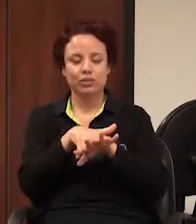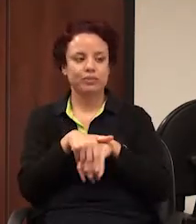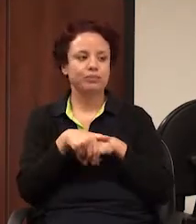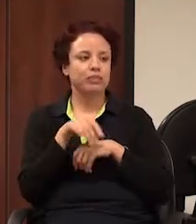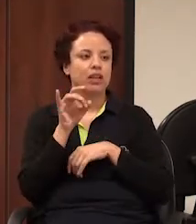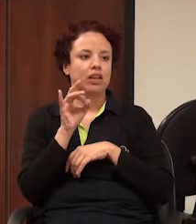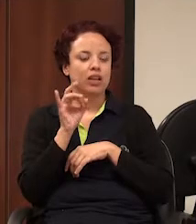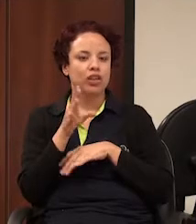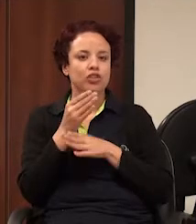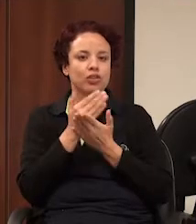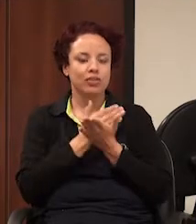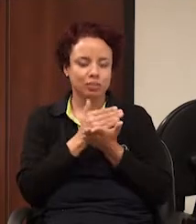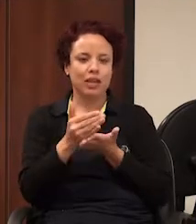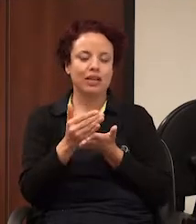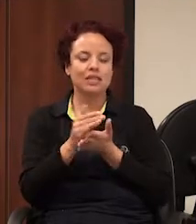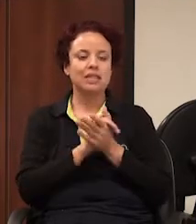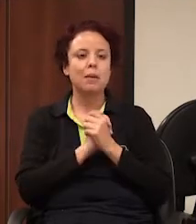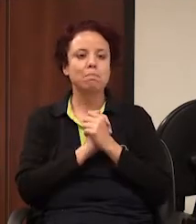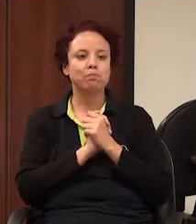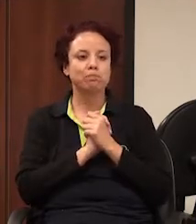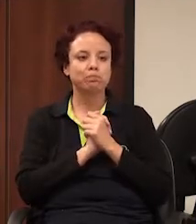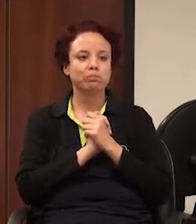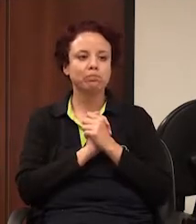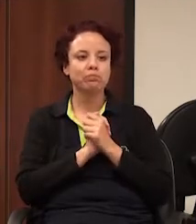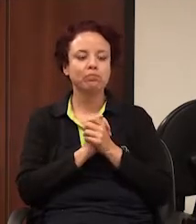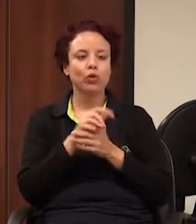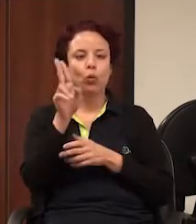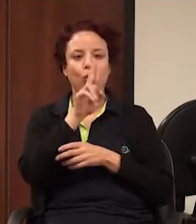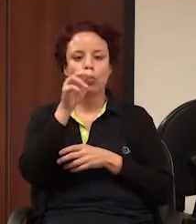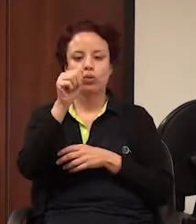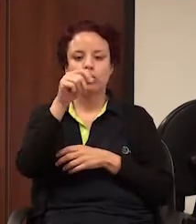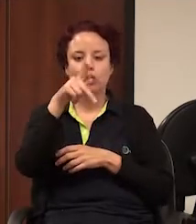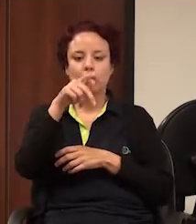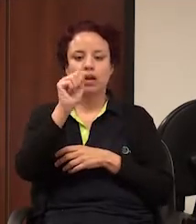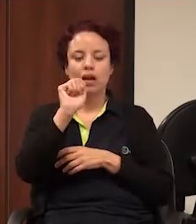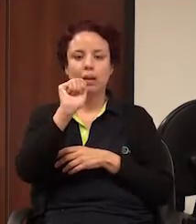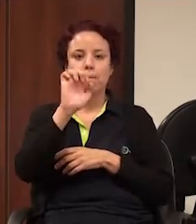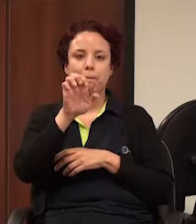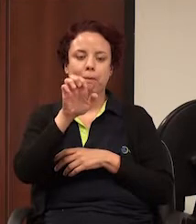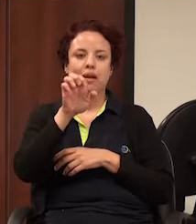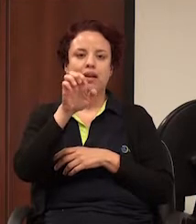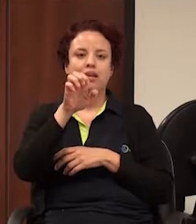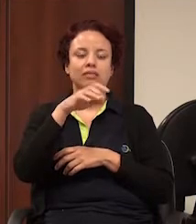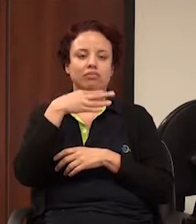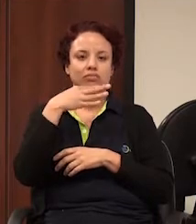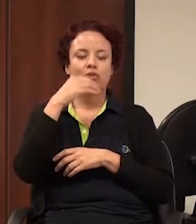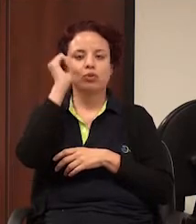fazer um recorte inicial também, embora o nome APAI tenha uma abrangência de âmbito nacional,